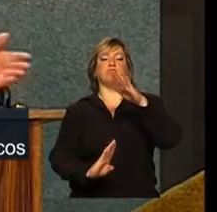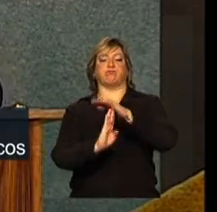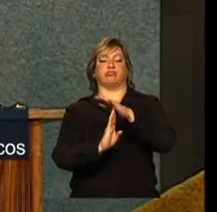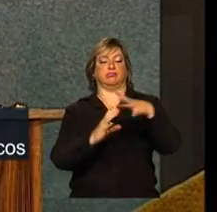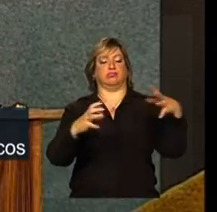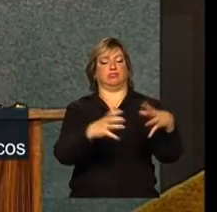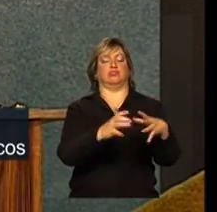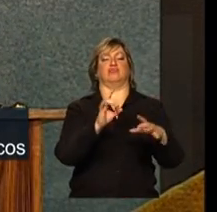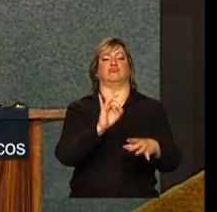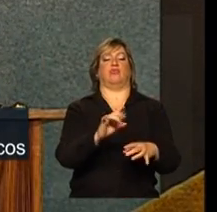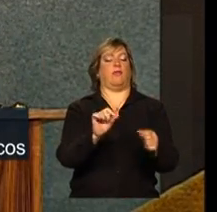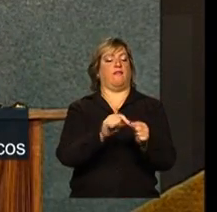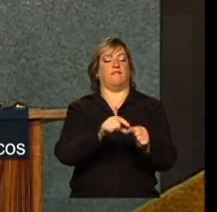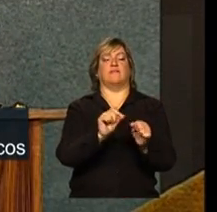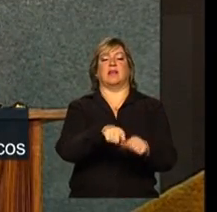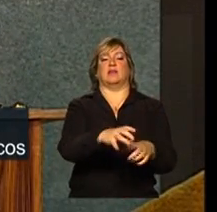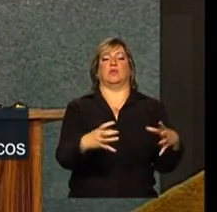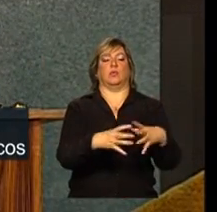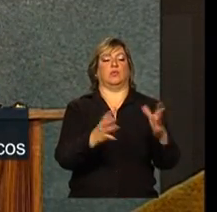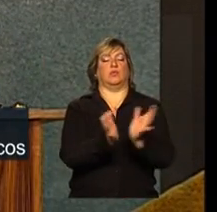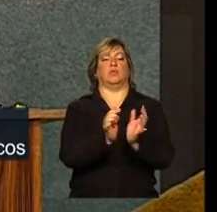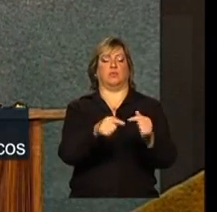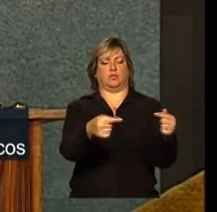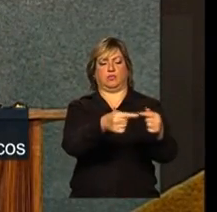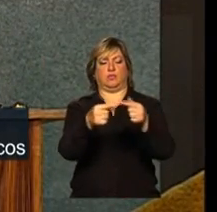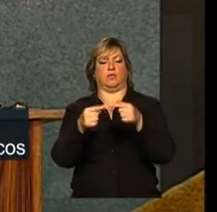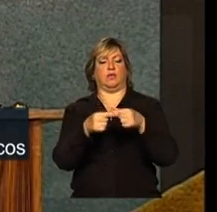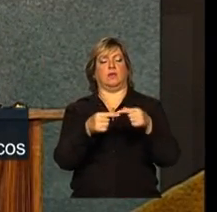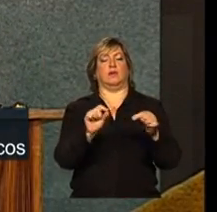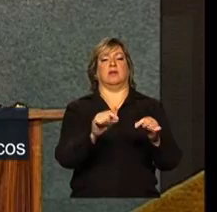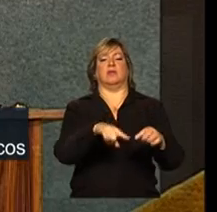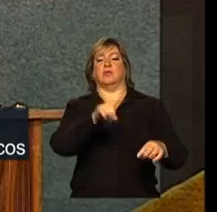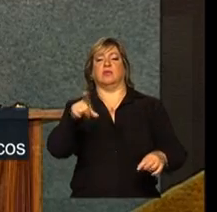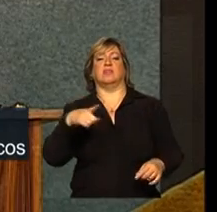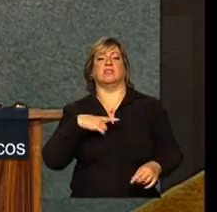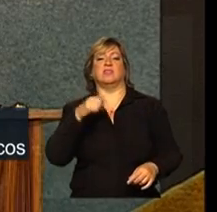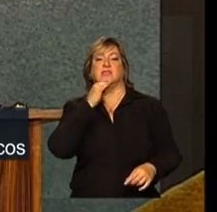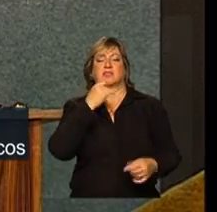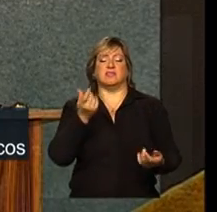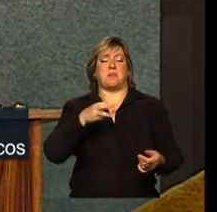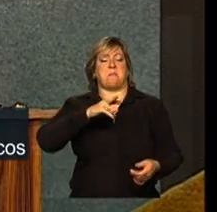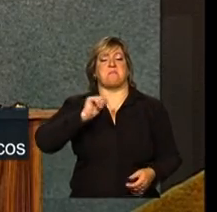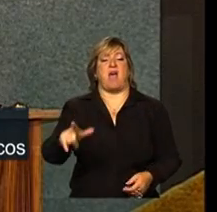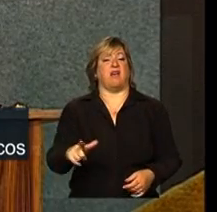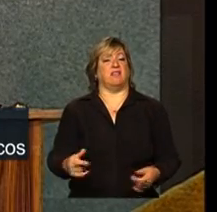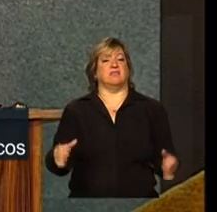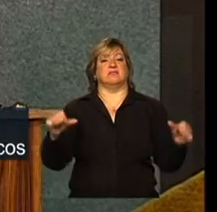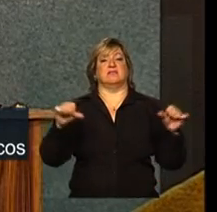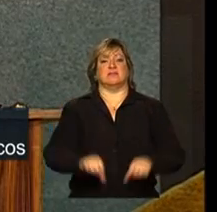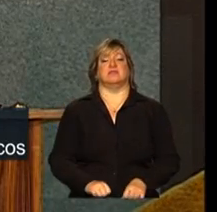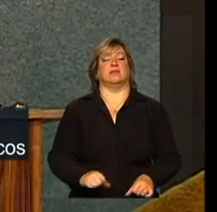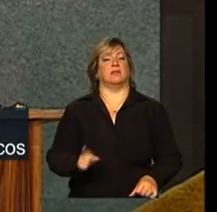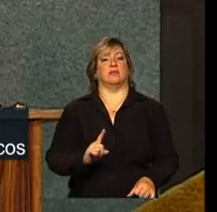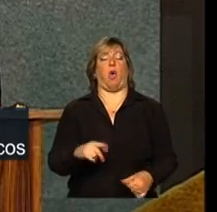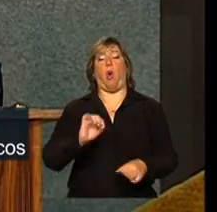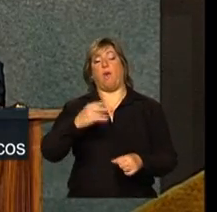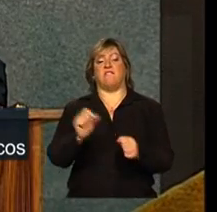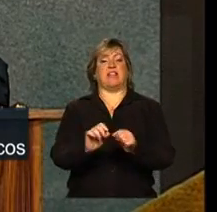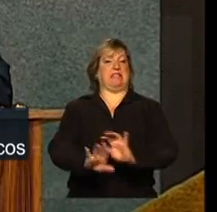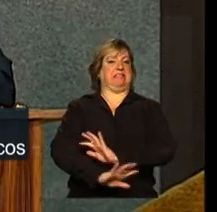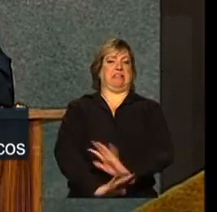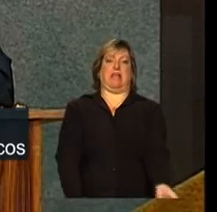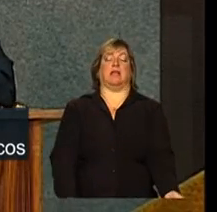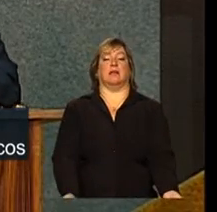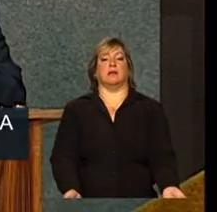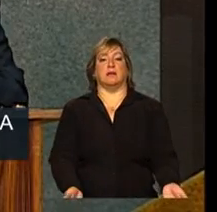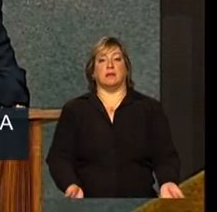Então, o setor faz aquilo e se enquadra e vai viver infeliz na vida e vai produzir mal, ou não faz nada.